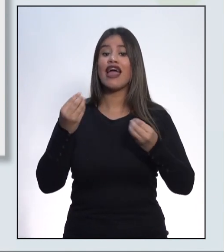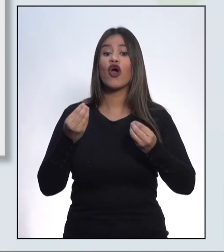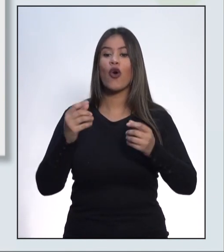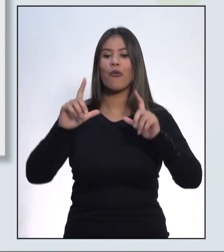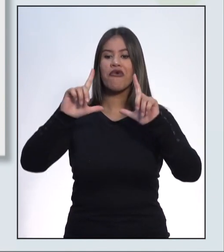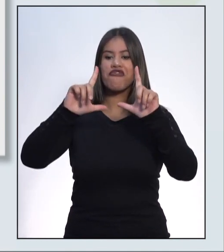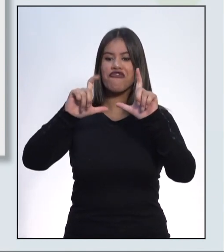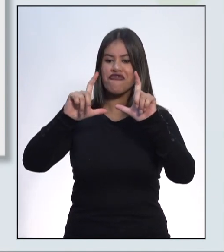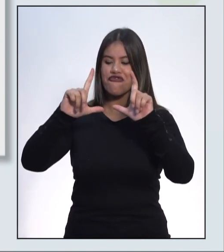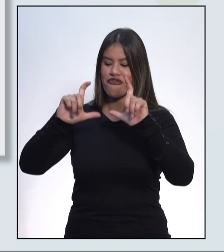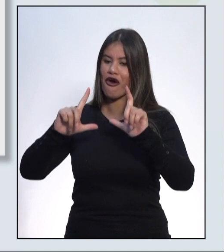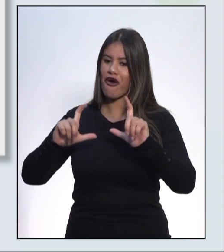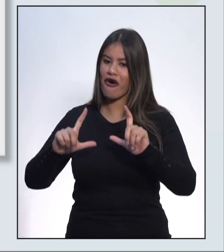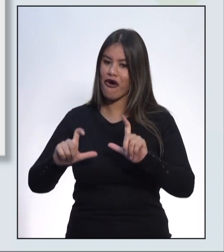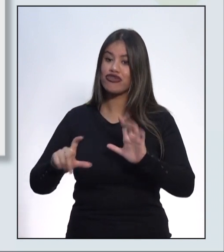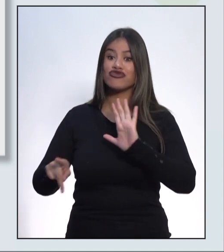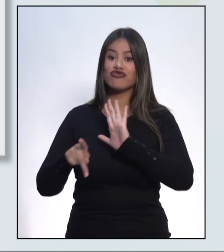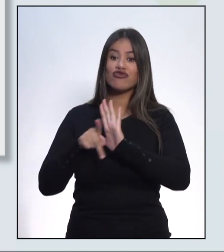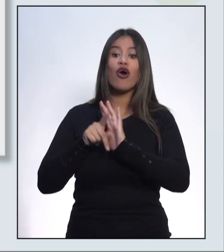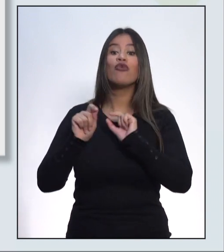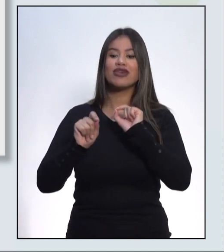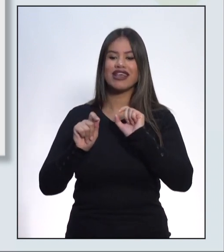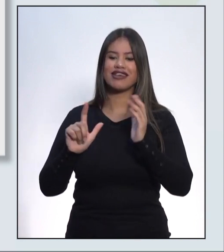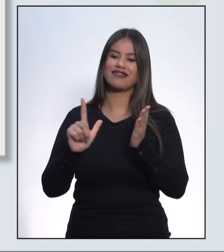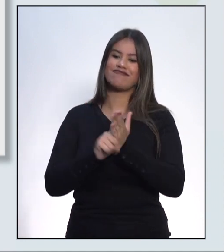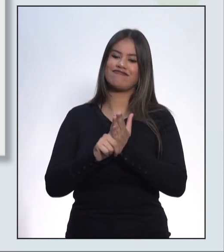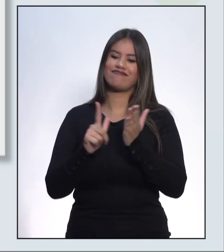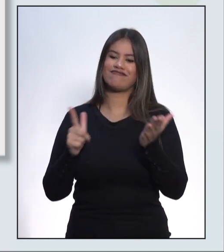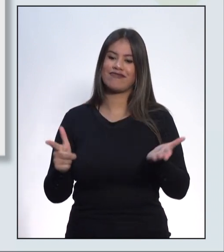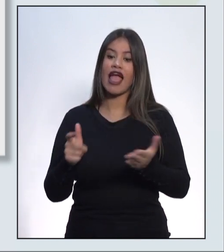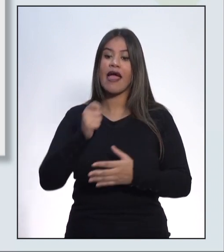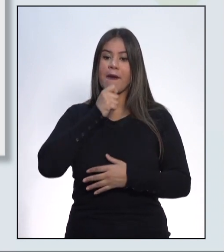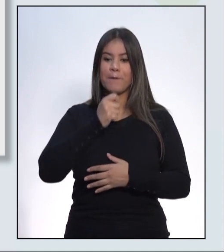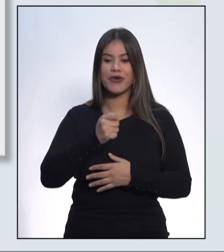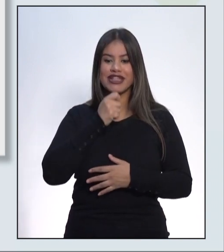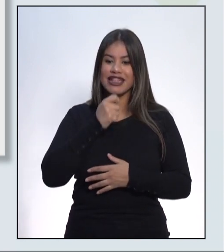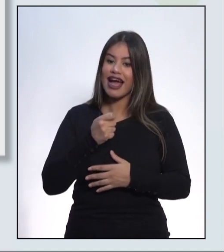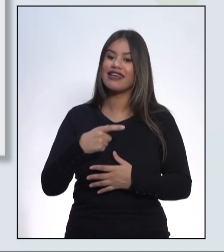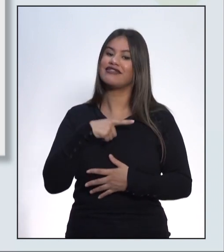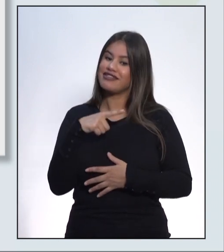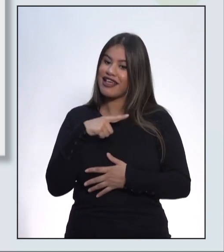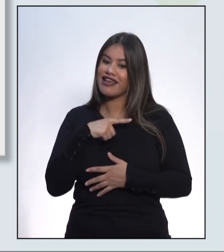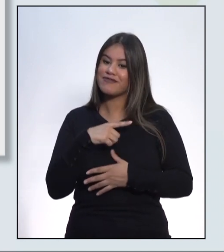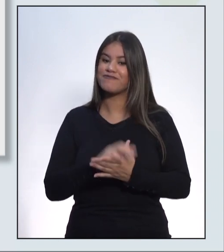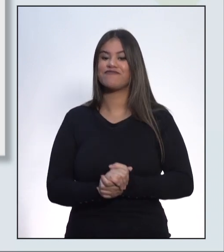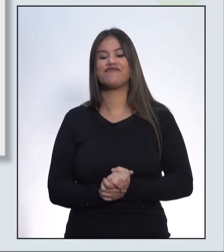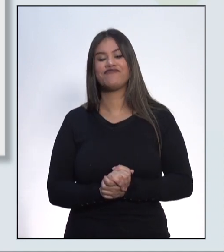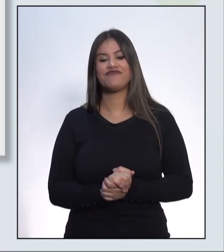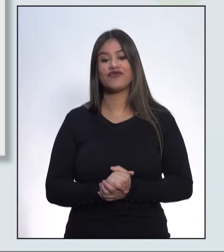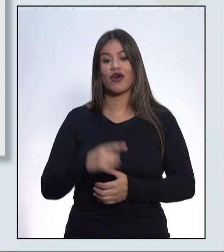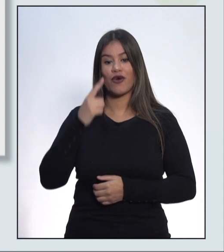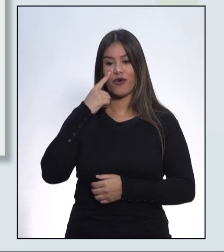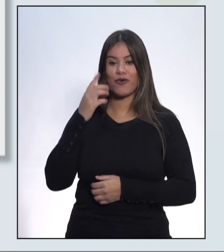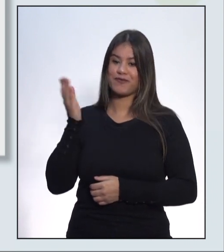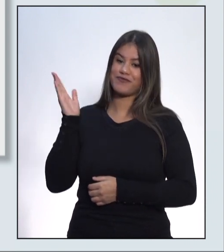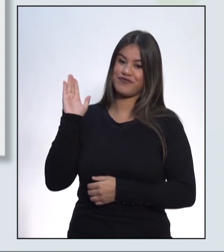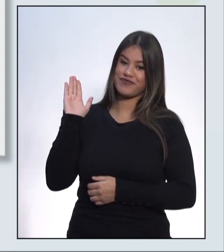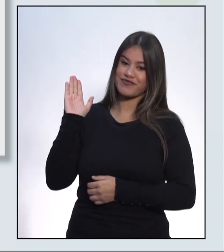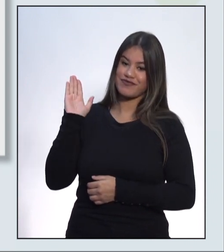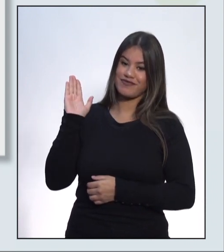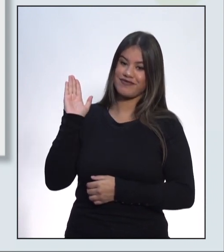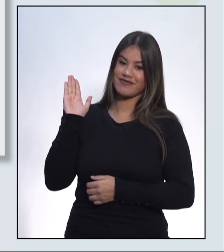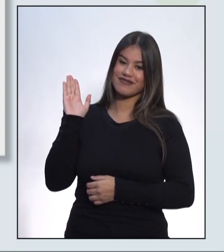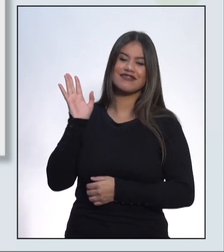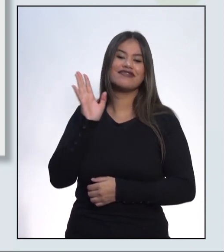fotoreportagem, uma reportagem feita só com fotos. Quer ver? Eu vou sair daqui da introdução e olha só.